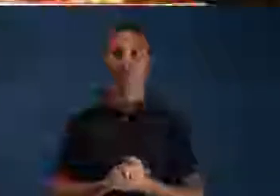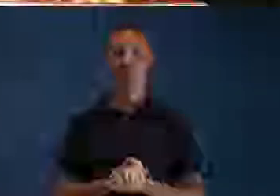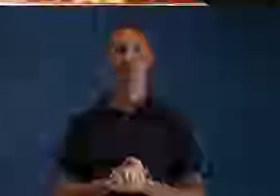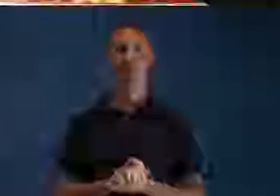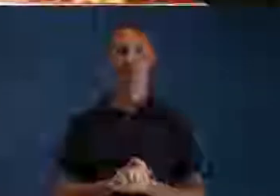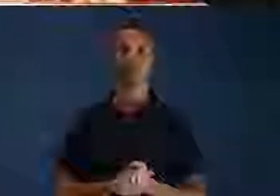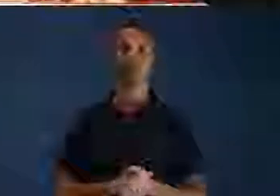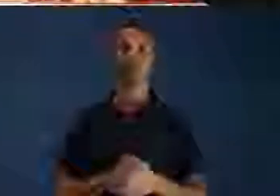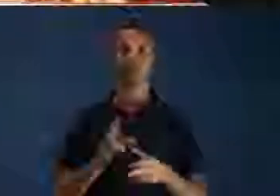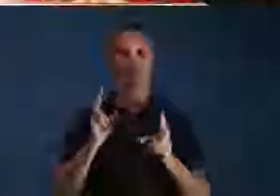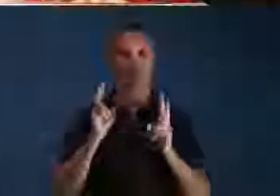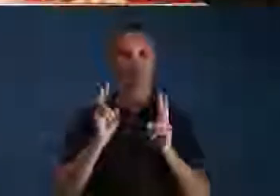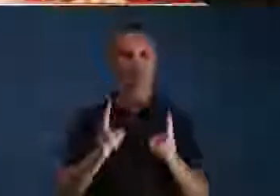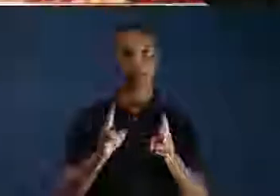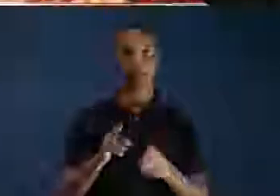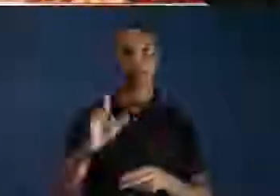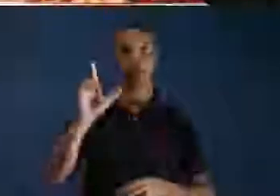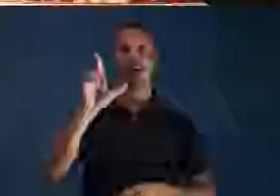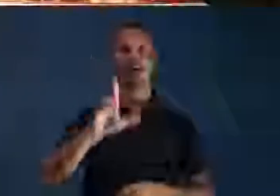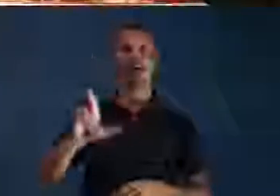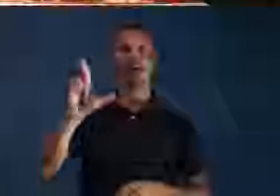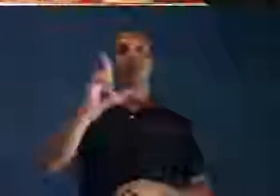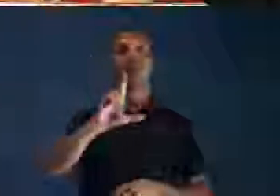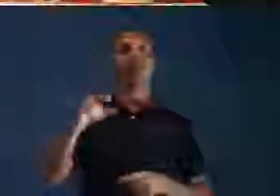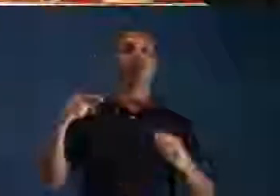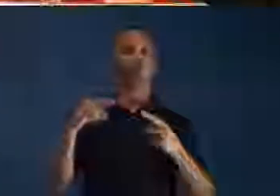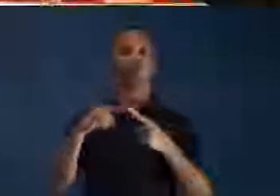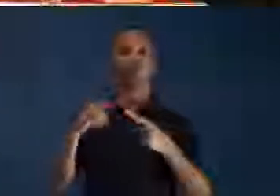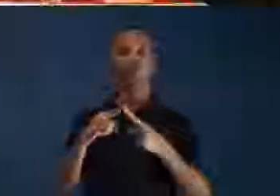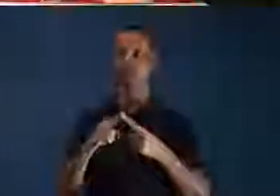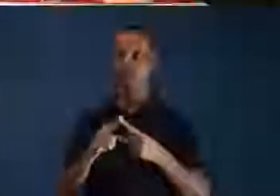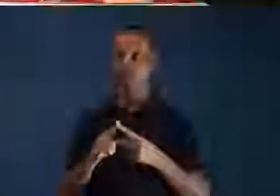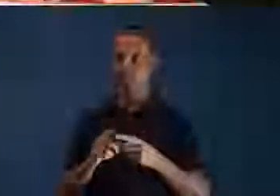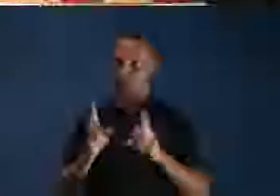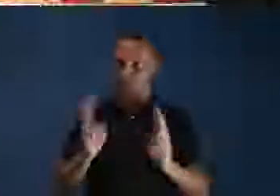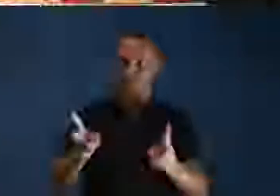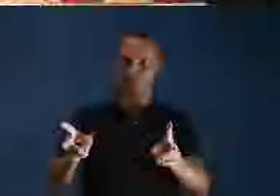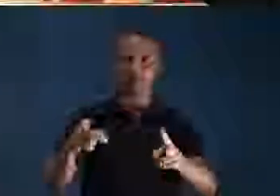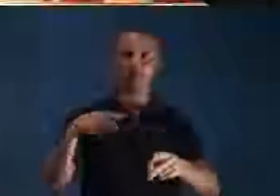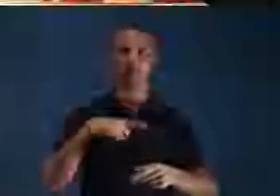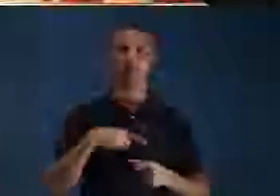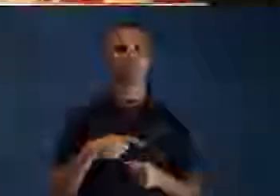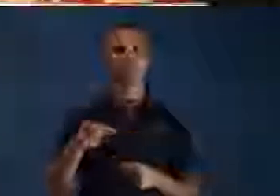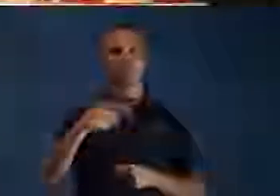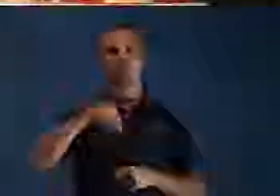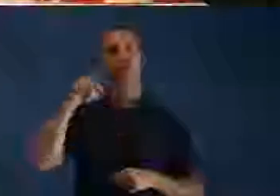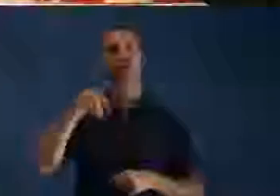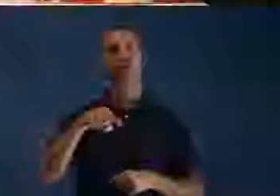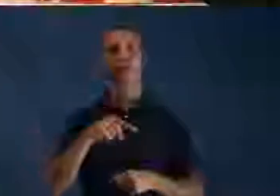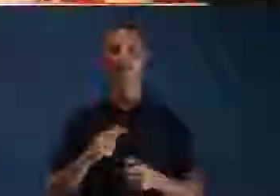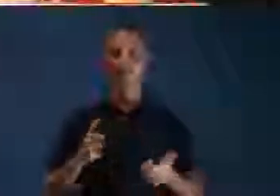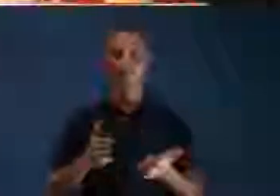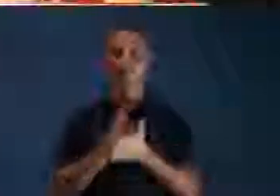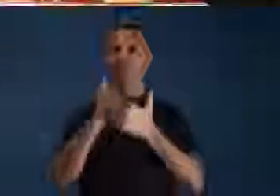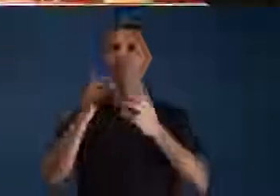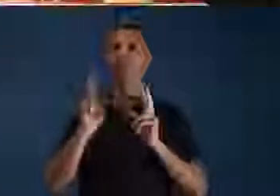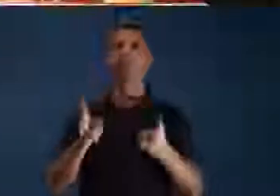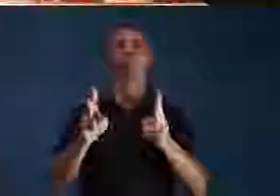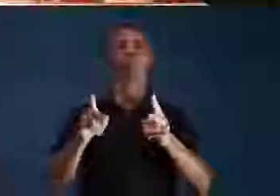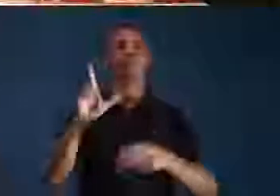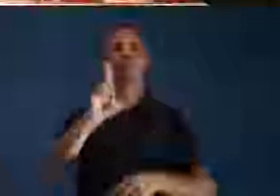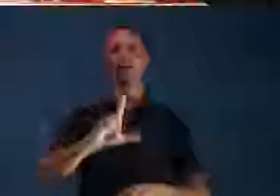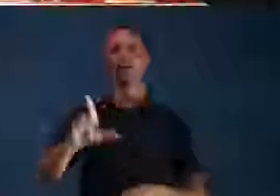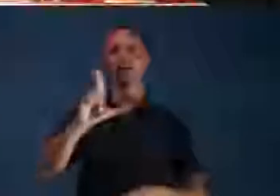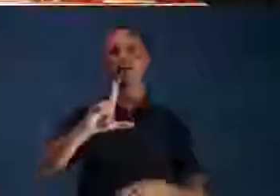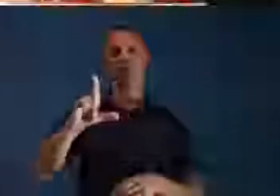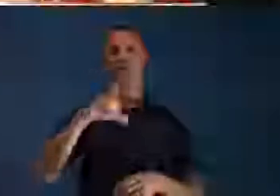Desde sempre, a literatura é um lugar de resistência, né? Então, nós estamos aqui resistindo. E não